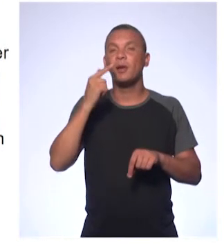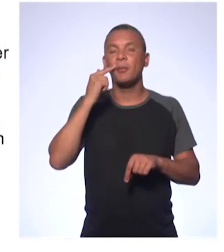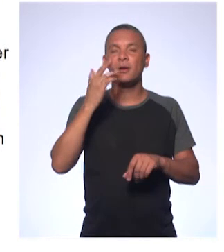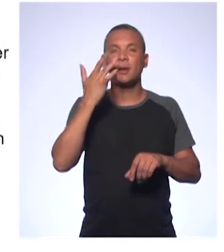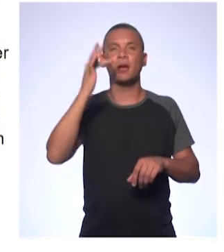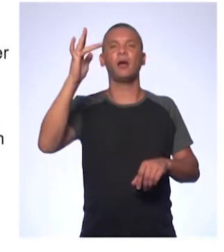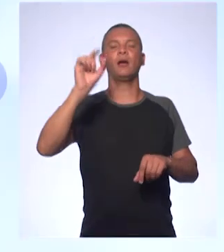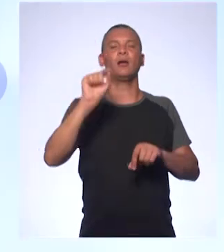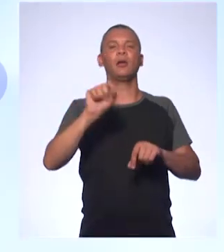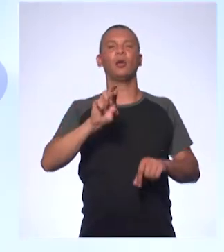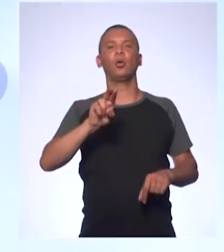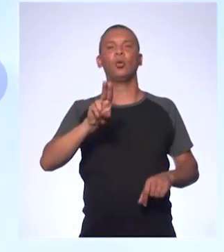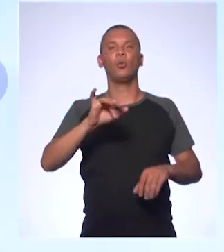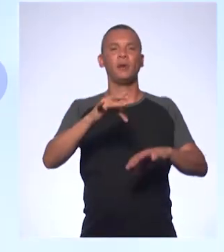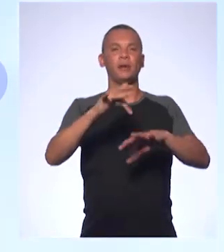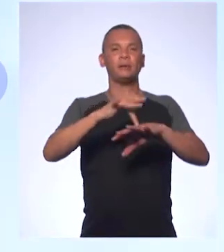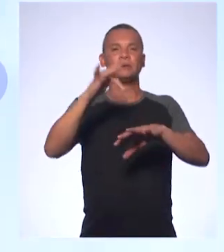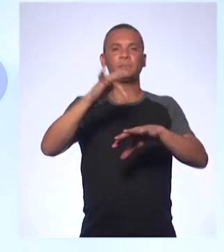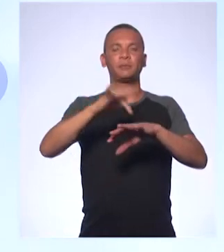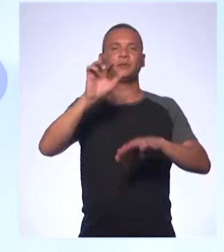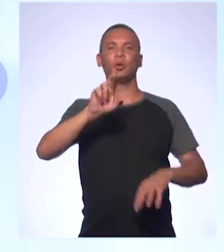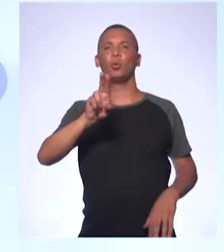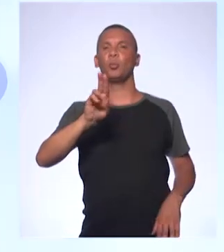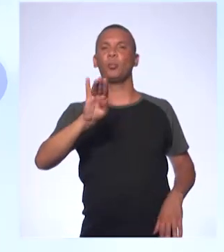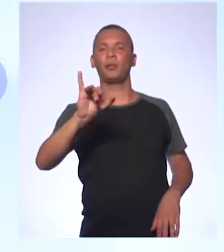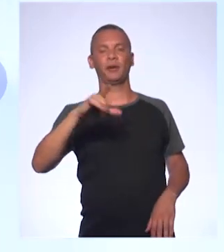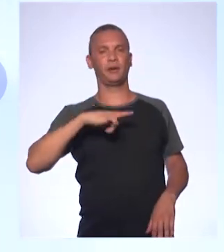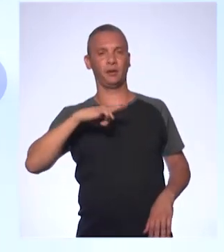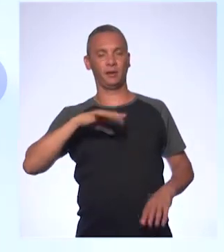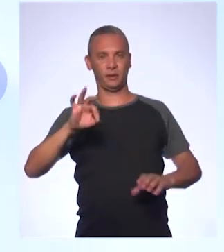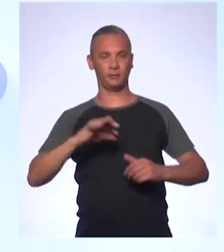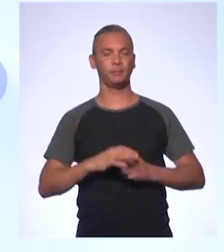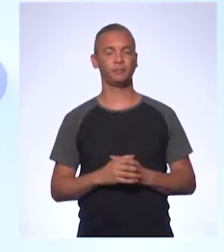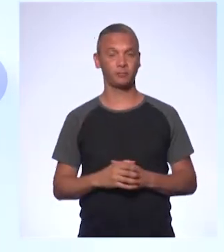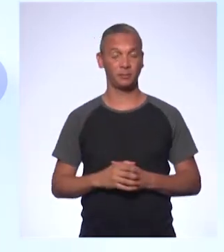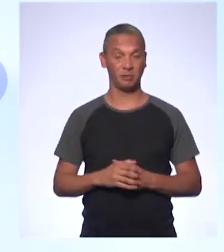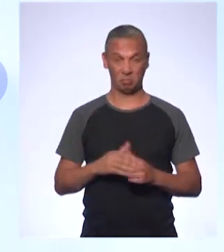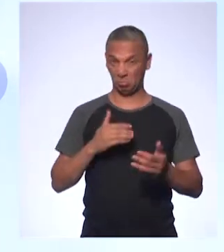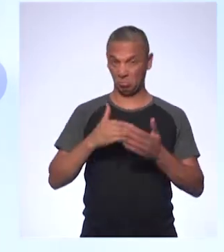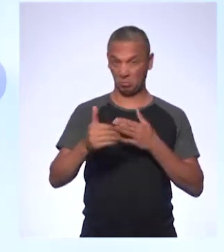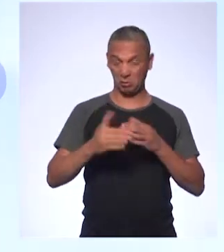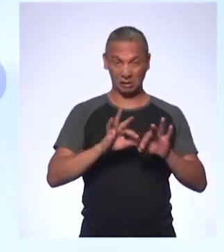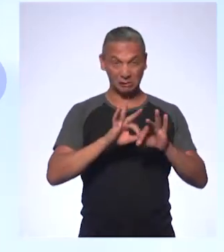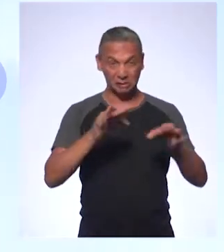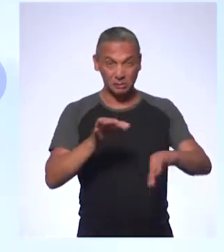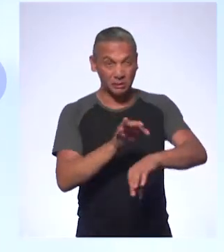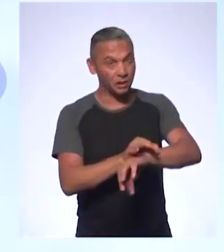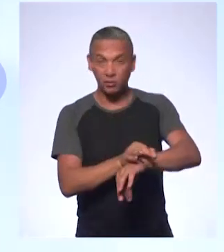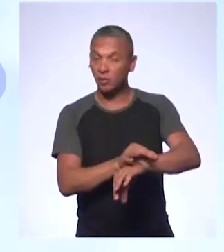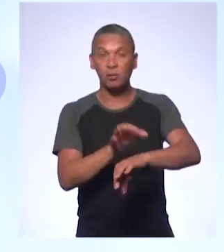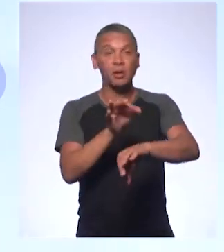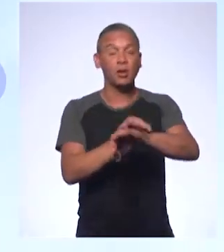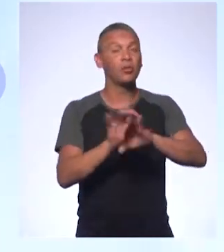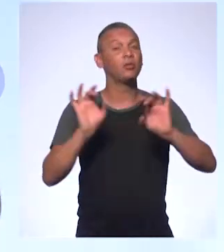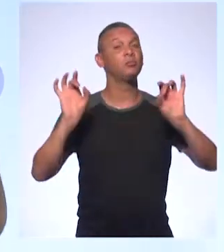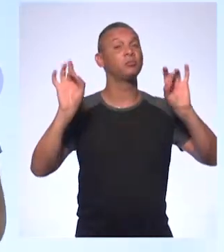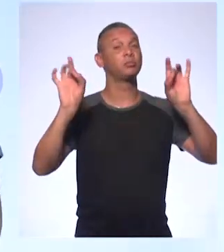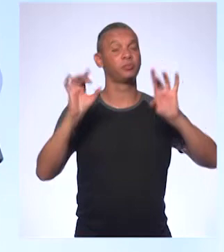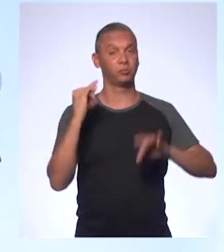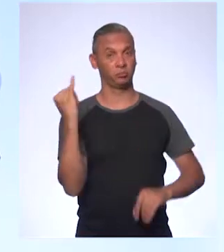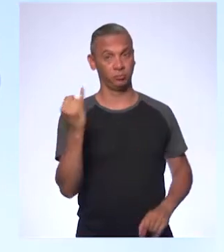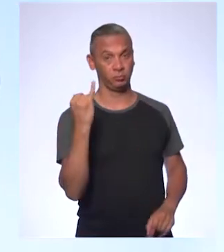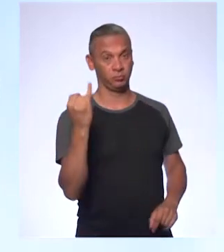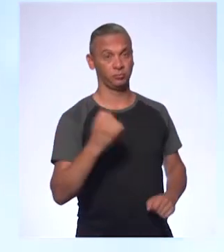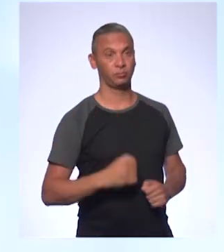tem pedras ali naquele relógio. Não é um relógio qualquer, né? Um relógio importante ali. Então